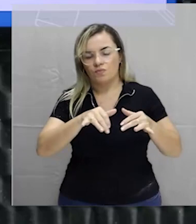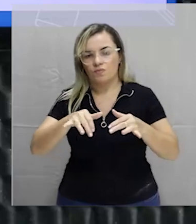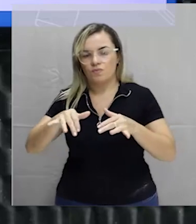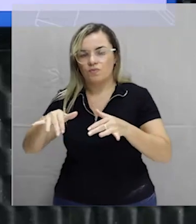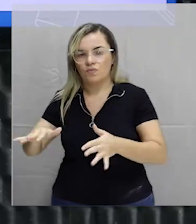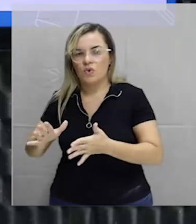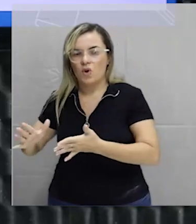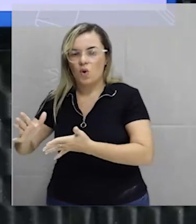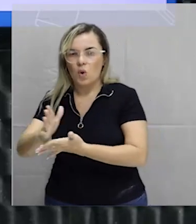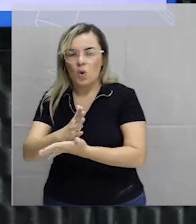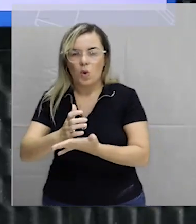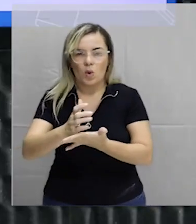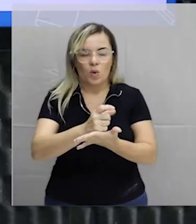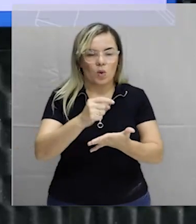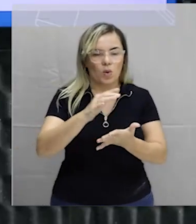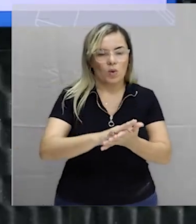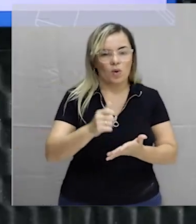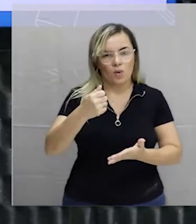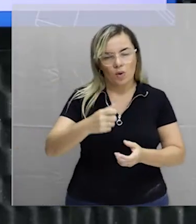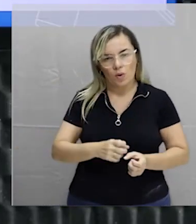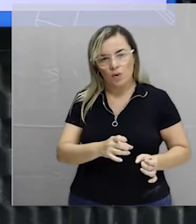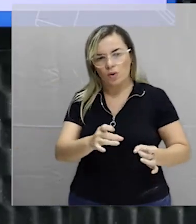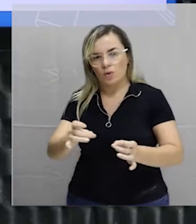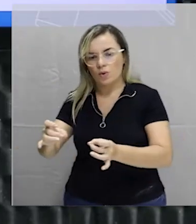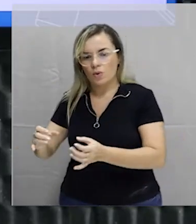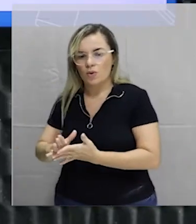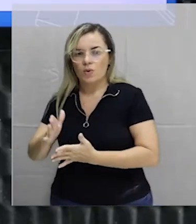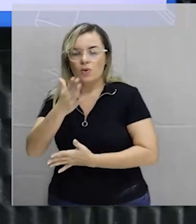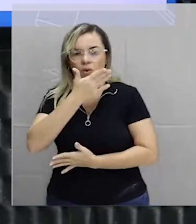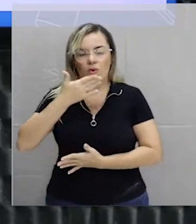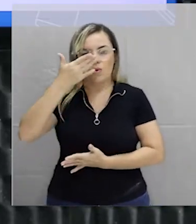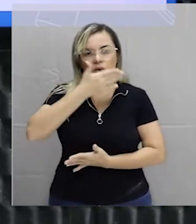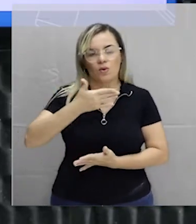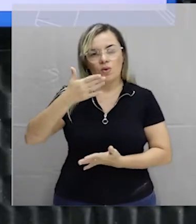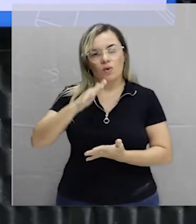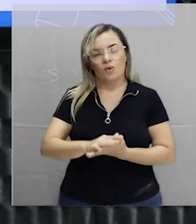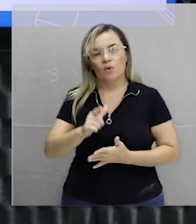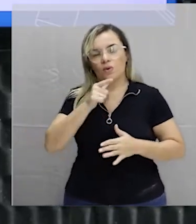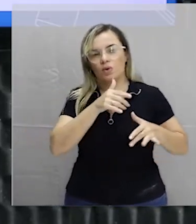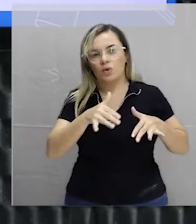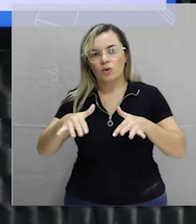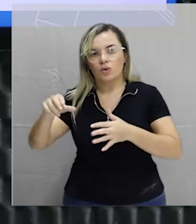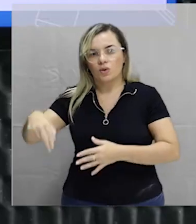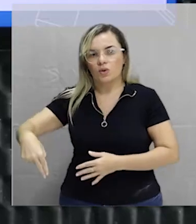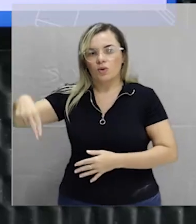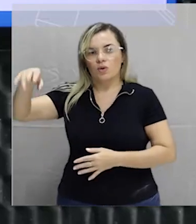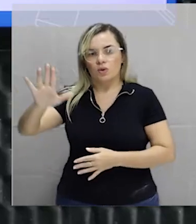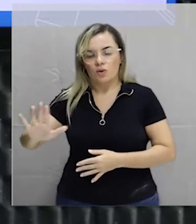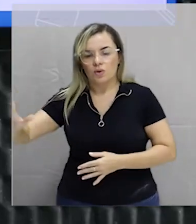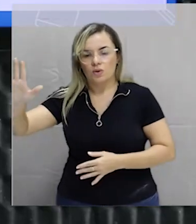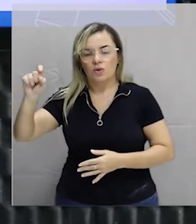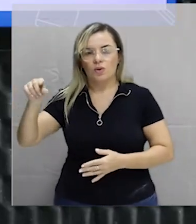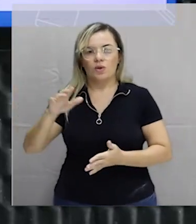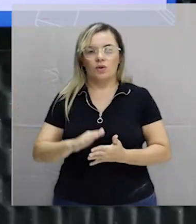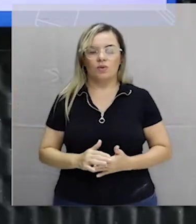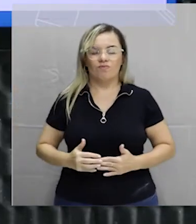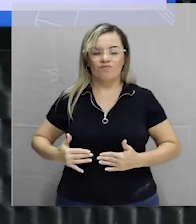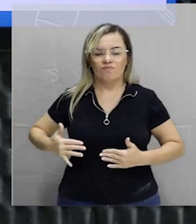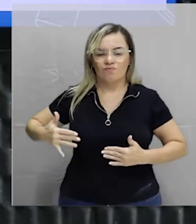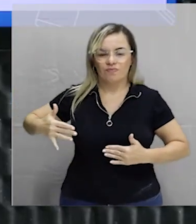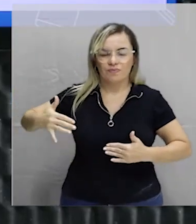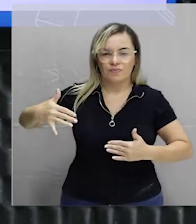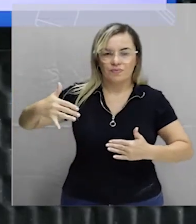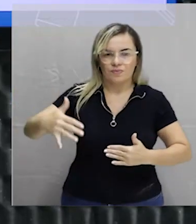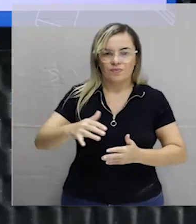os domínios do comércio açucareiro no litoral nordestino. Os holandeses, quando prolongam